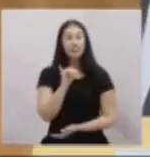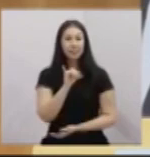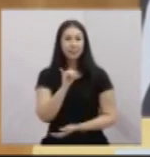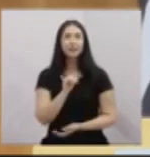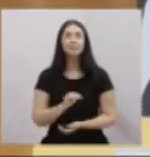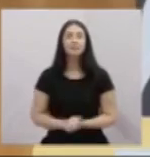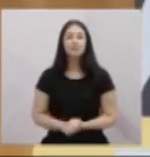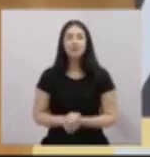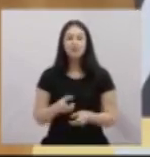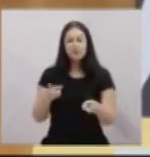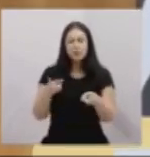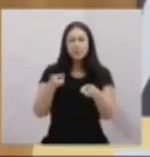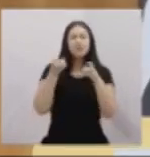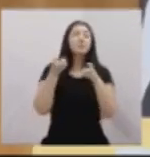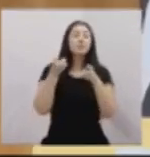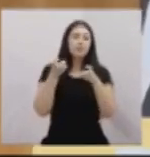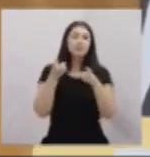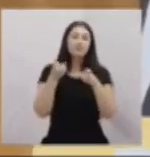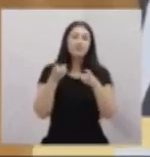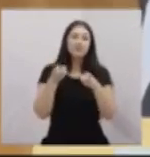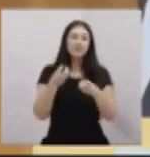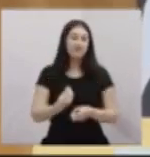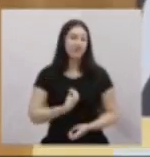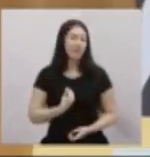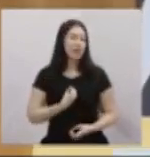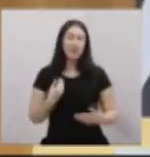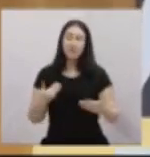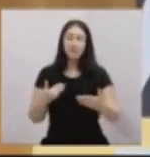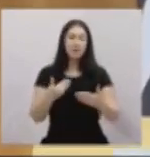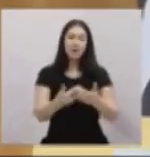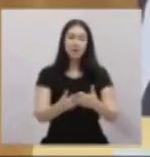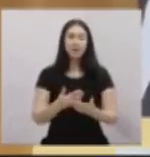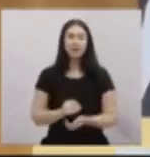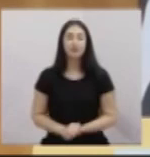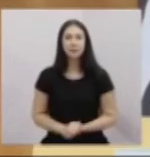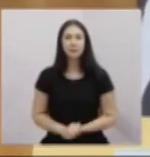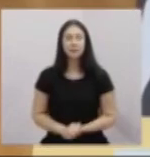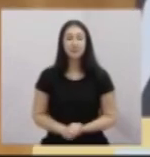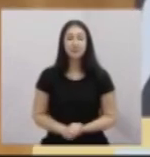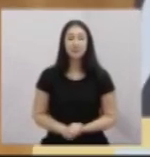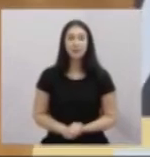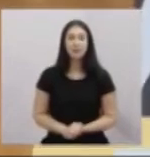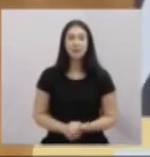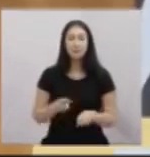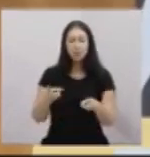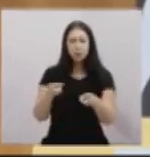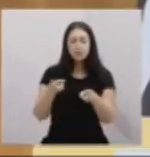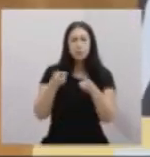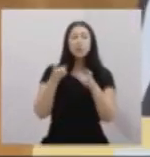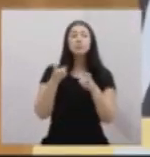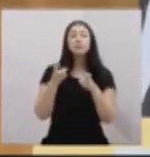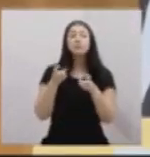vereadores, enxergaram isso na trajetória, na vida de cada um de vocês. Enxergar